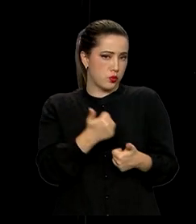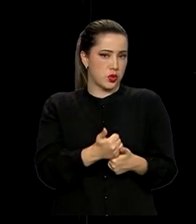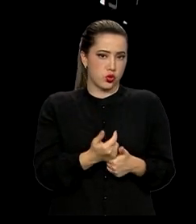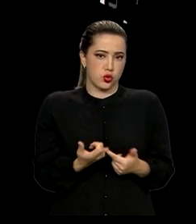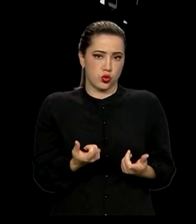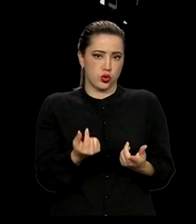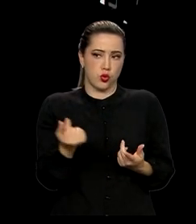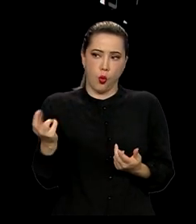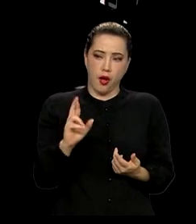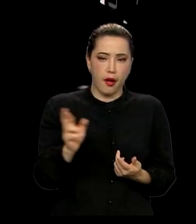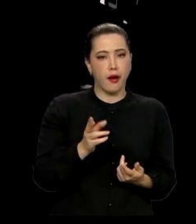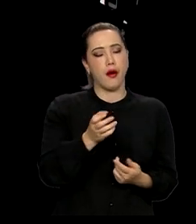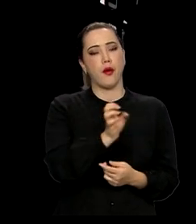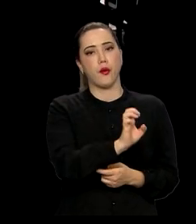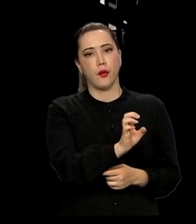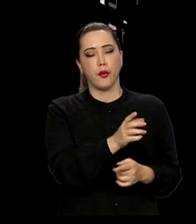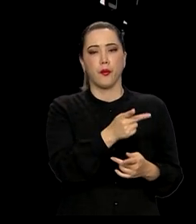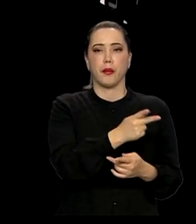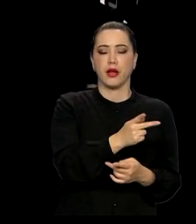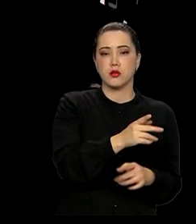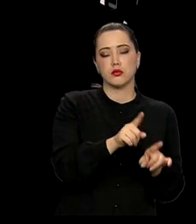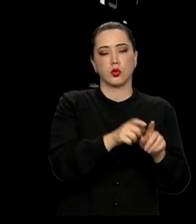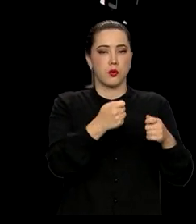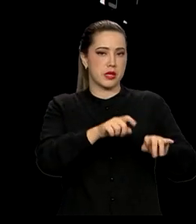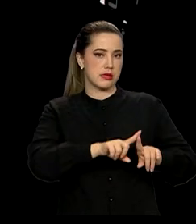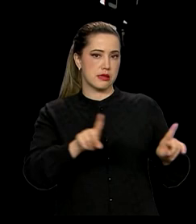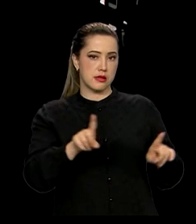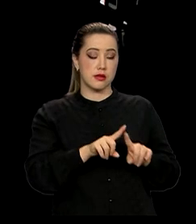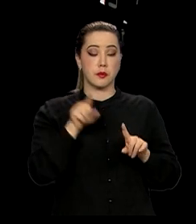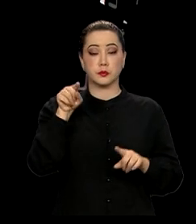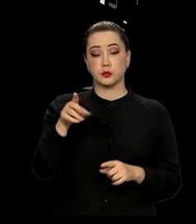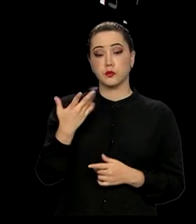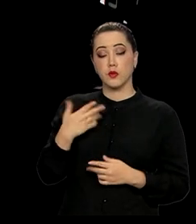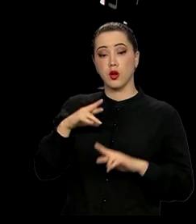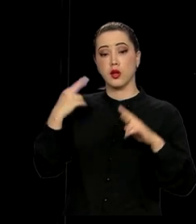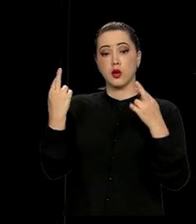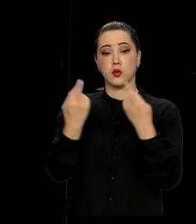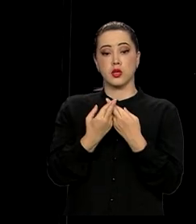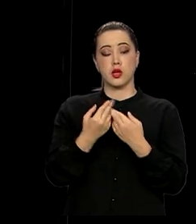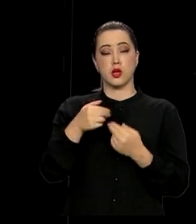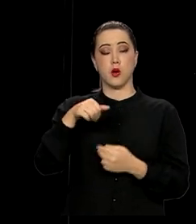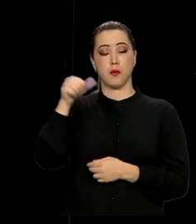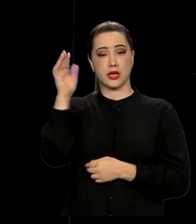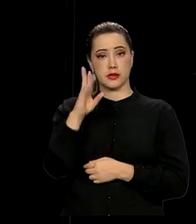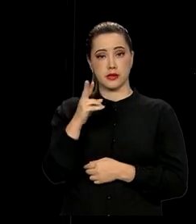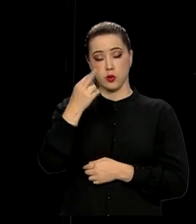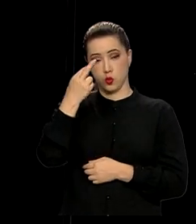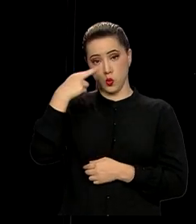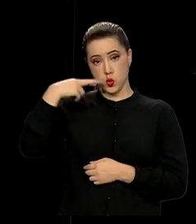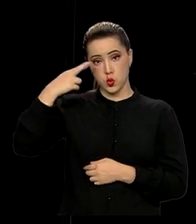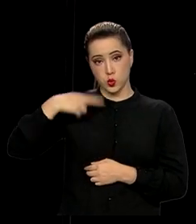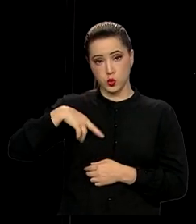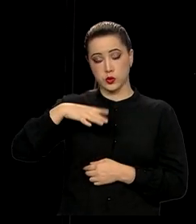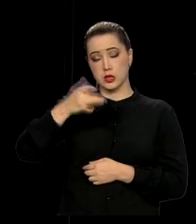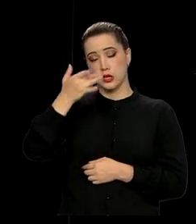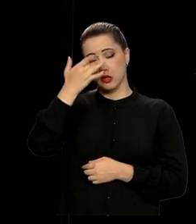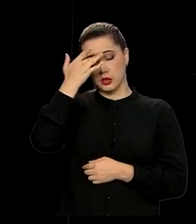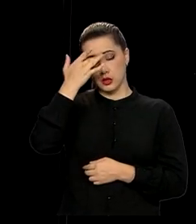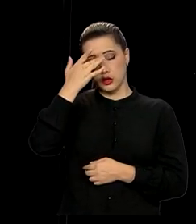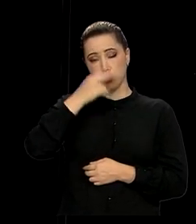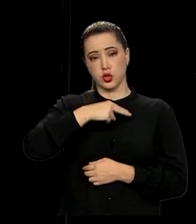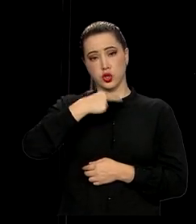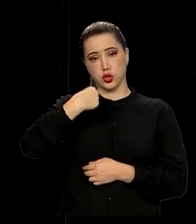Empresarial do Bloco, que reúne Brasil, Rússia, Índia, China e África do Sul, ele citou o novo PAC, Programa